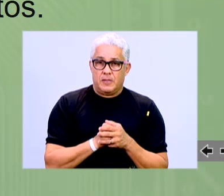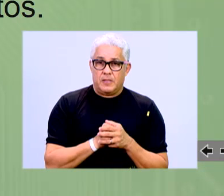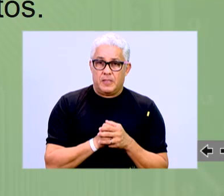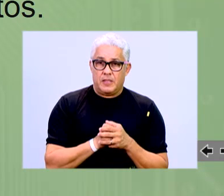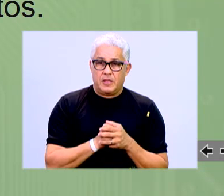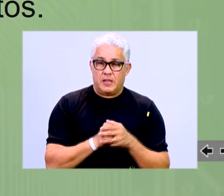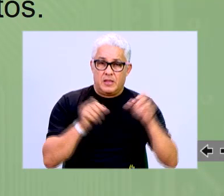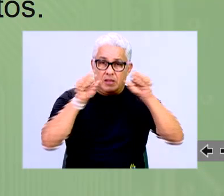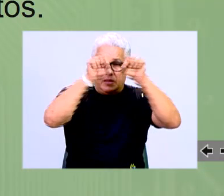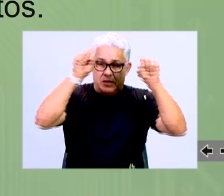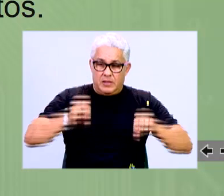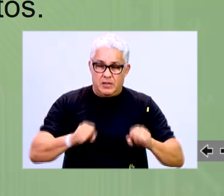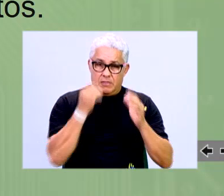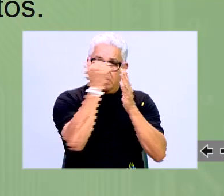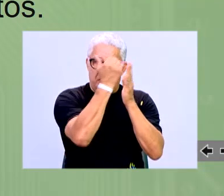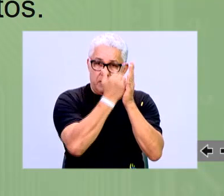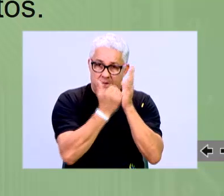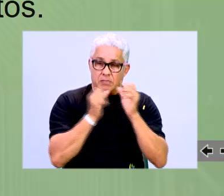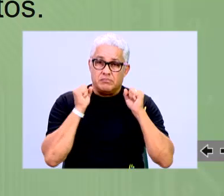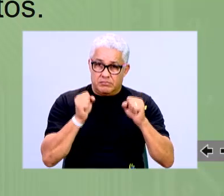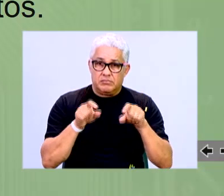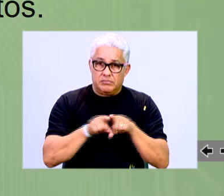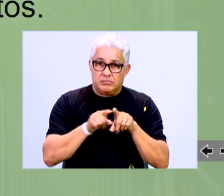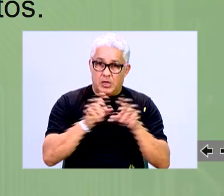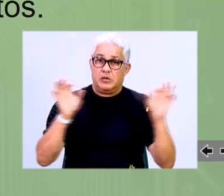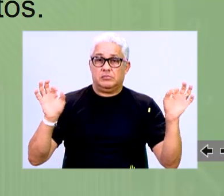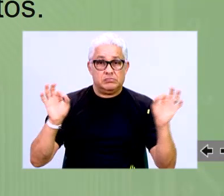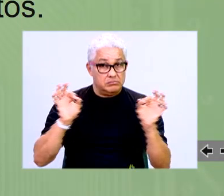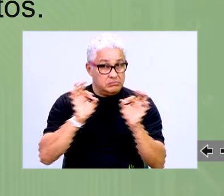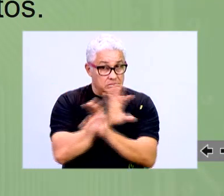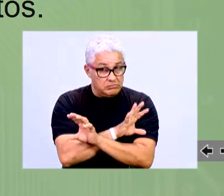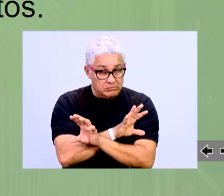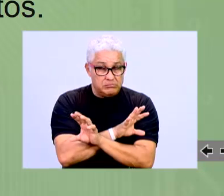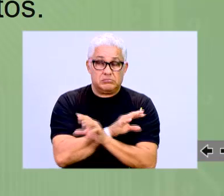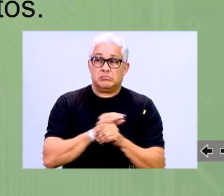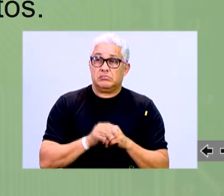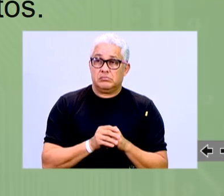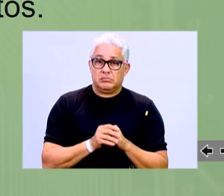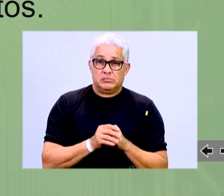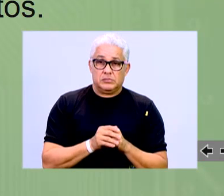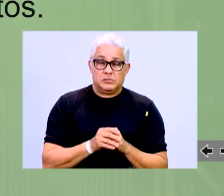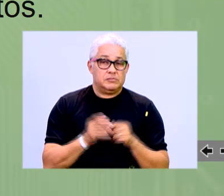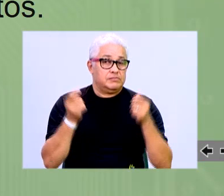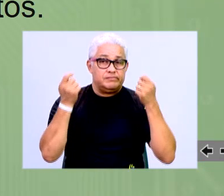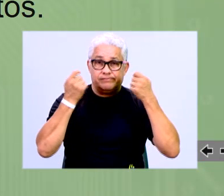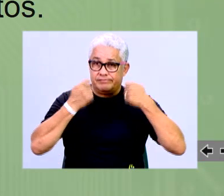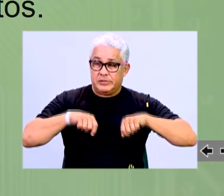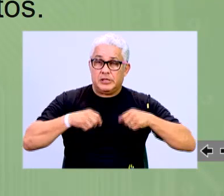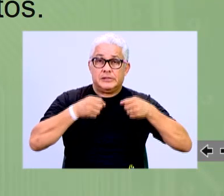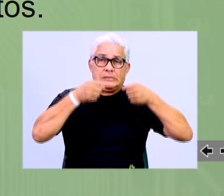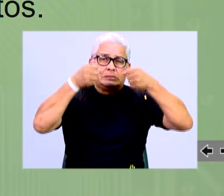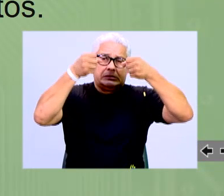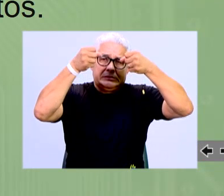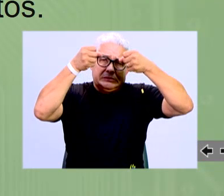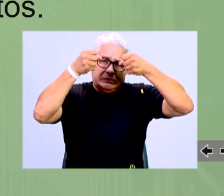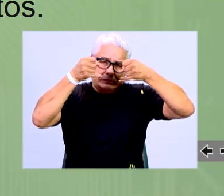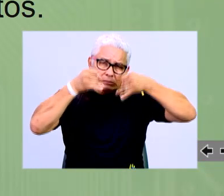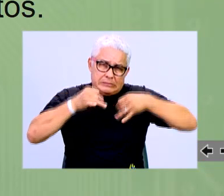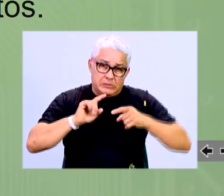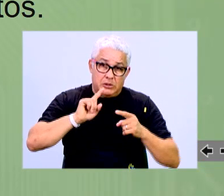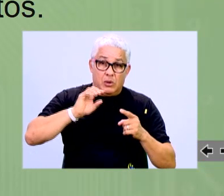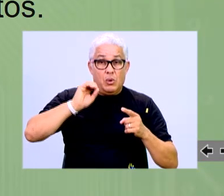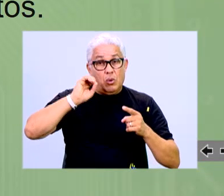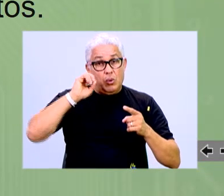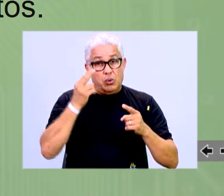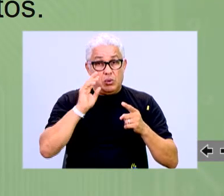partes do sistema. Ele deve ser completo, ou seja, não precisa ser explicado ou aumentado,